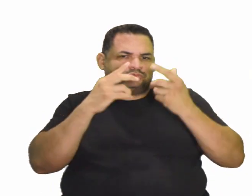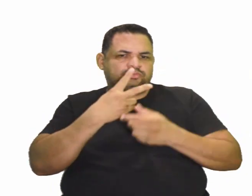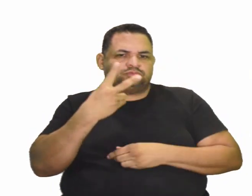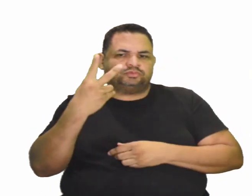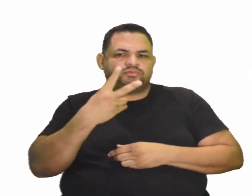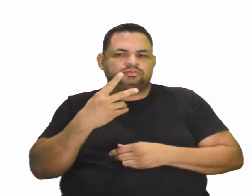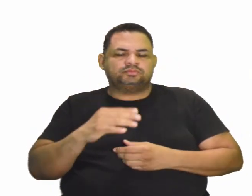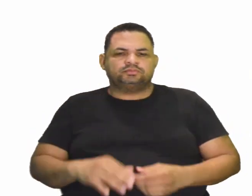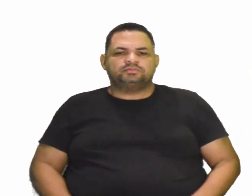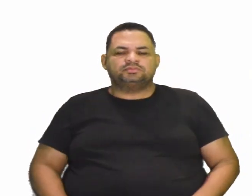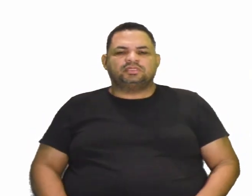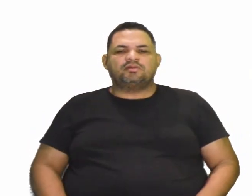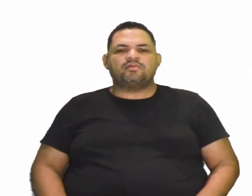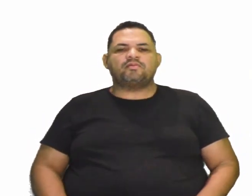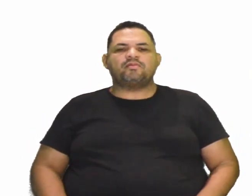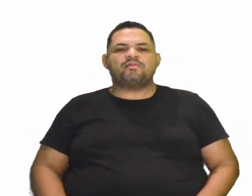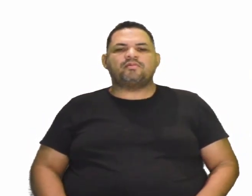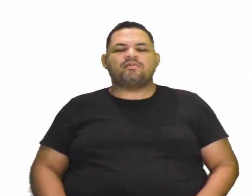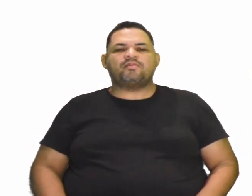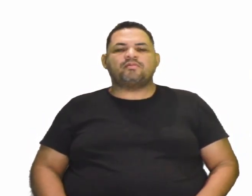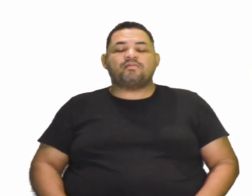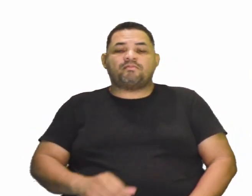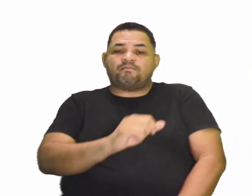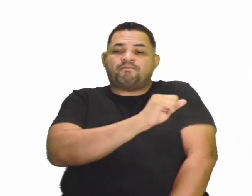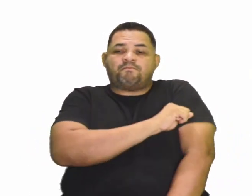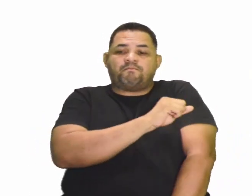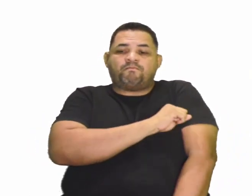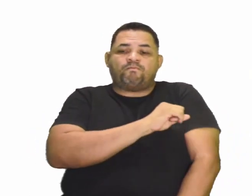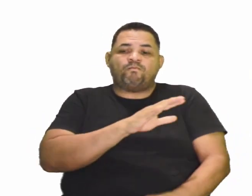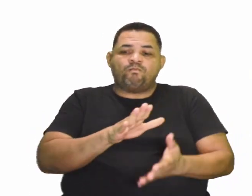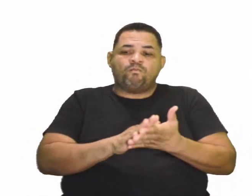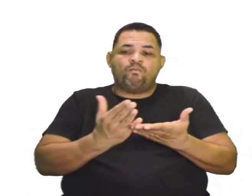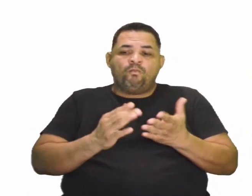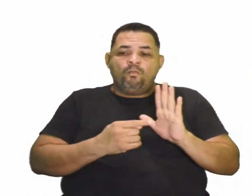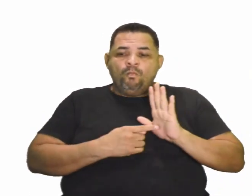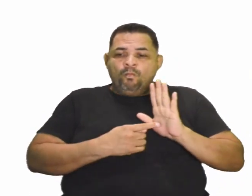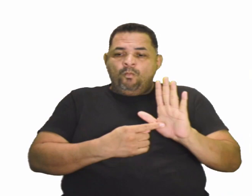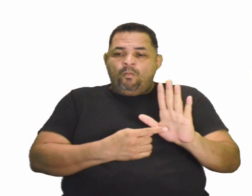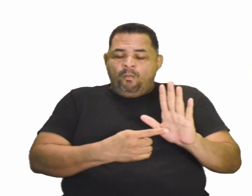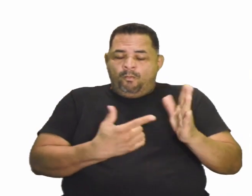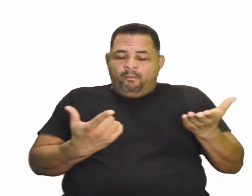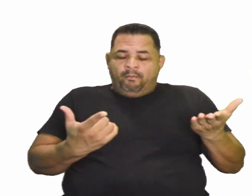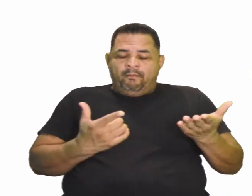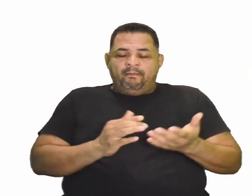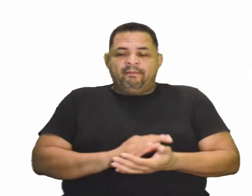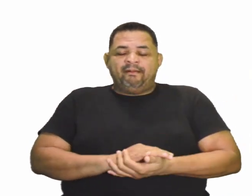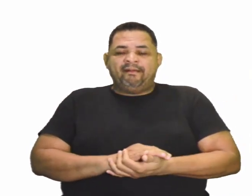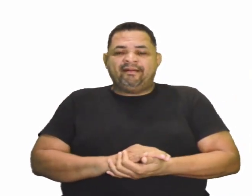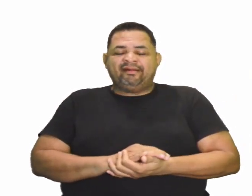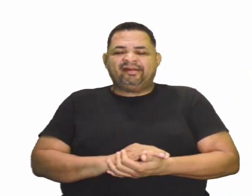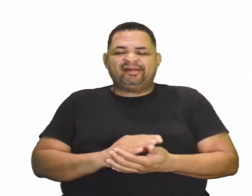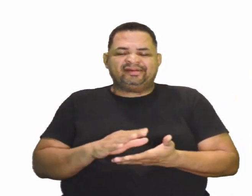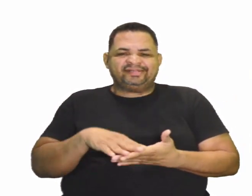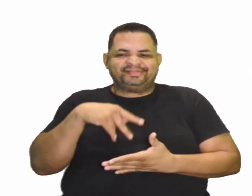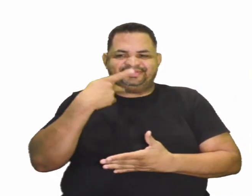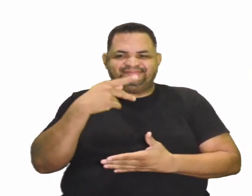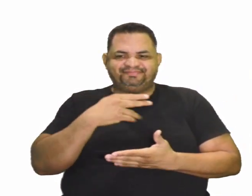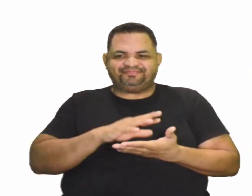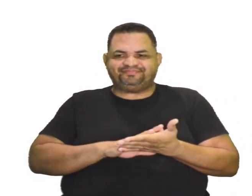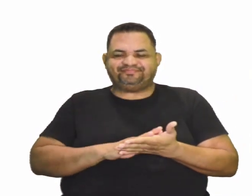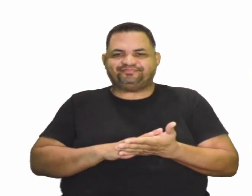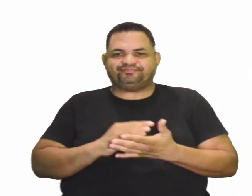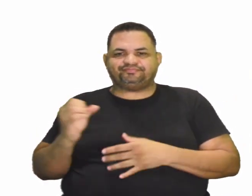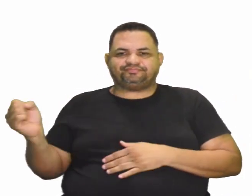claro e escuro. Então, estudante, é a forma também para destacar a luz. Ó. Então, nós vamos falar muito sobre essas